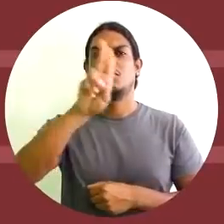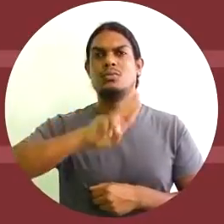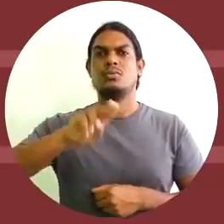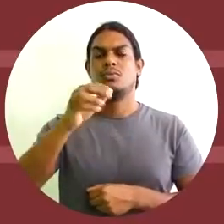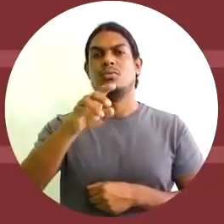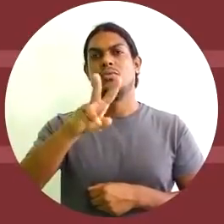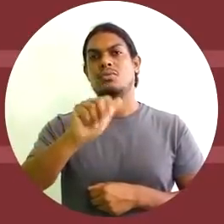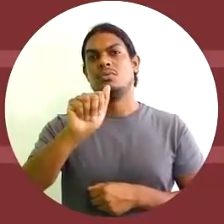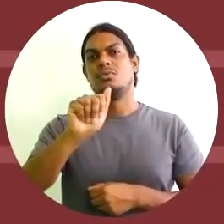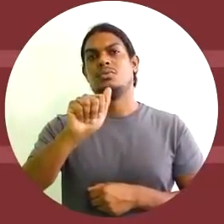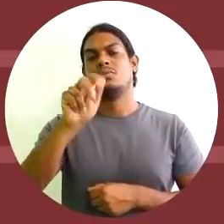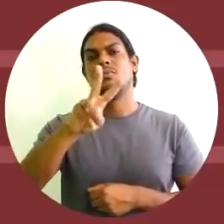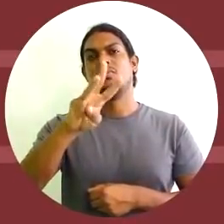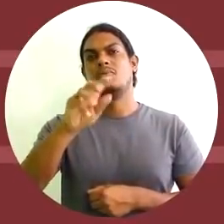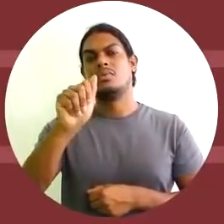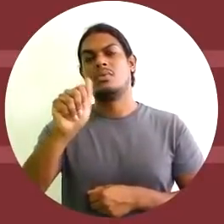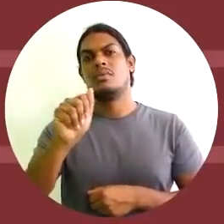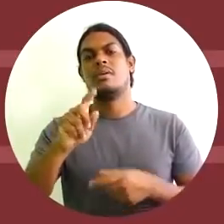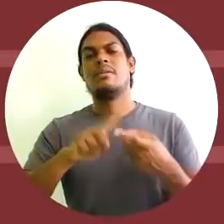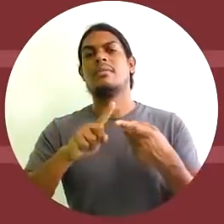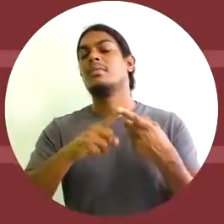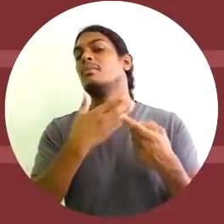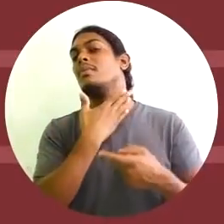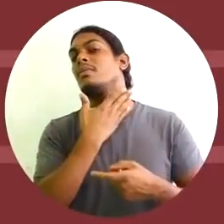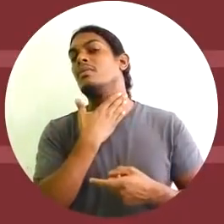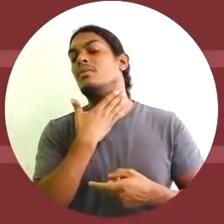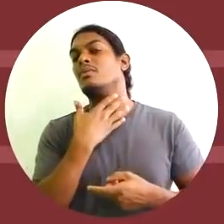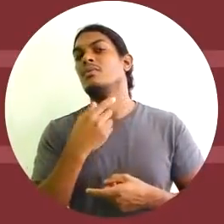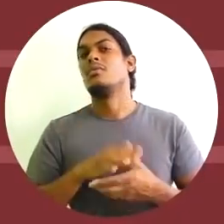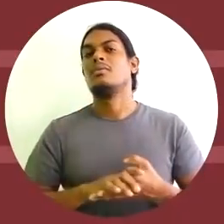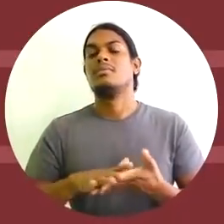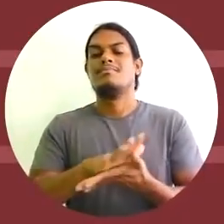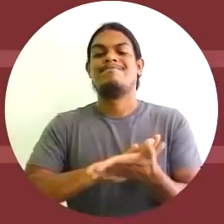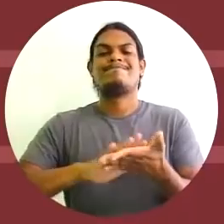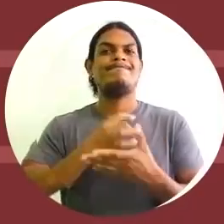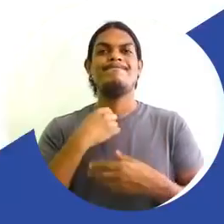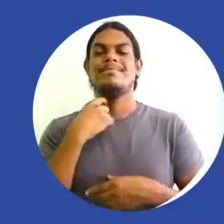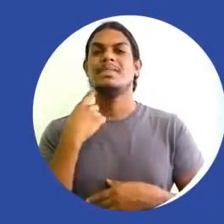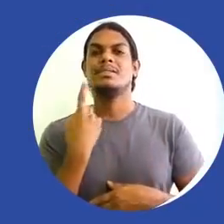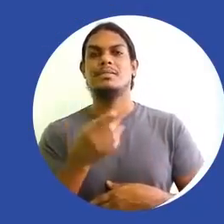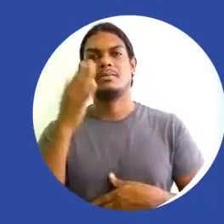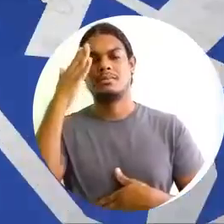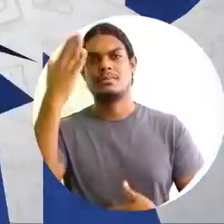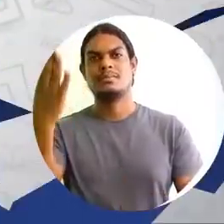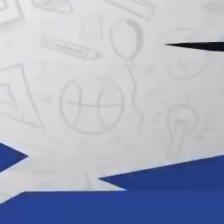AVA no fórum para tirar suas dúvidas e consulte o caderno da disciplina.